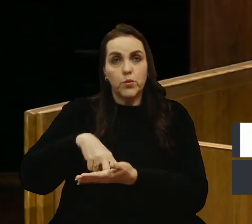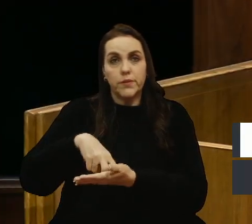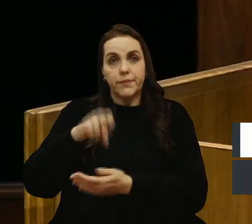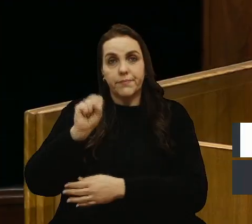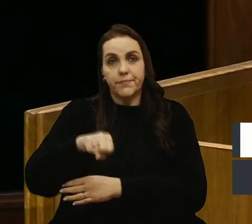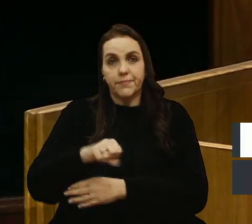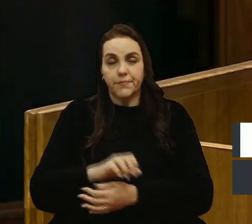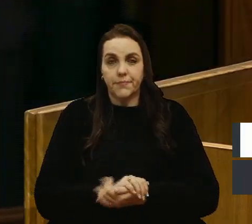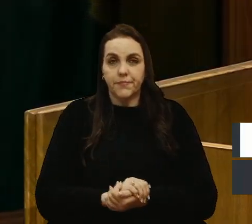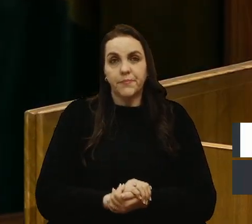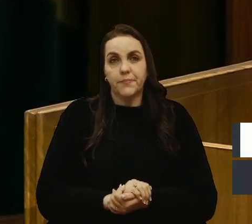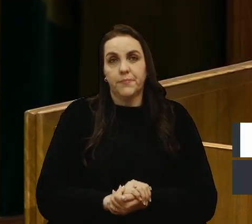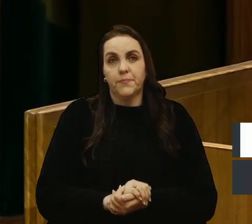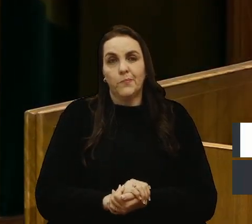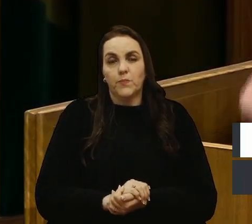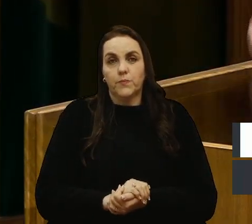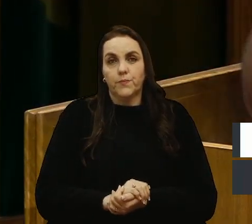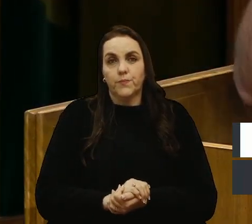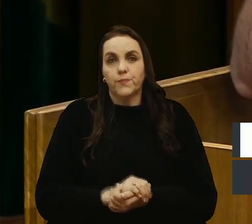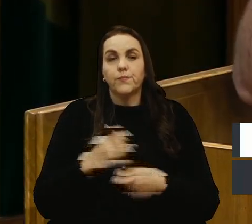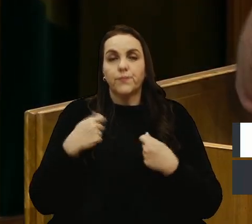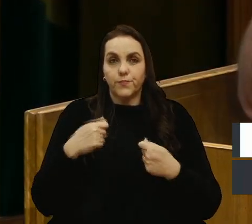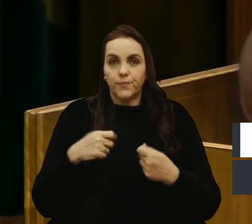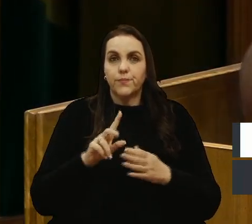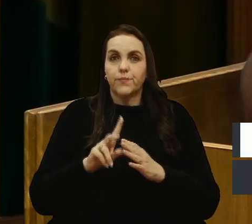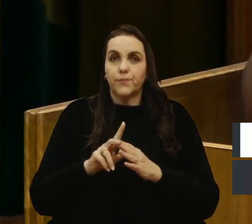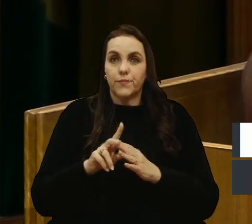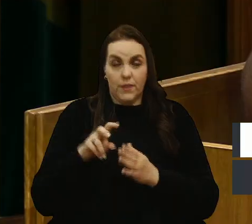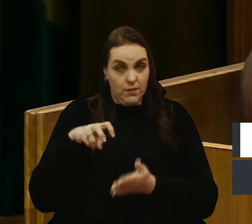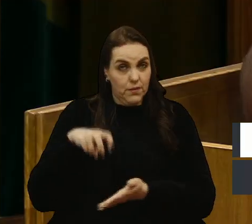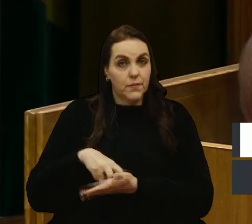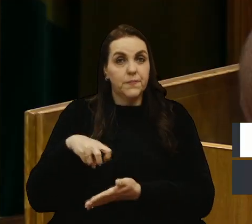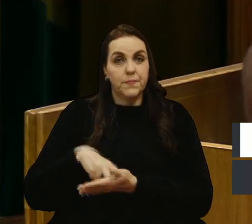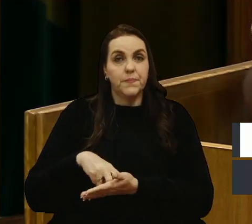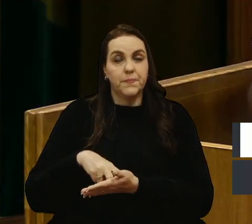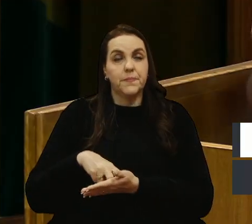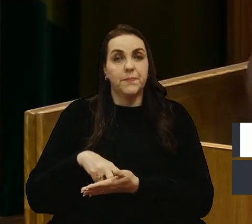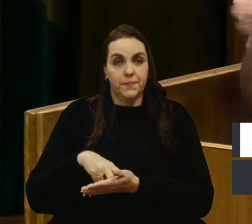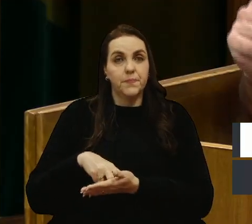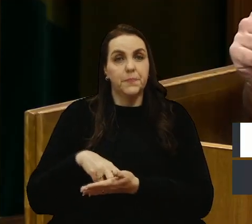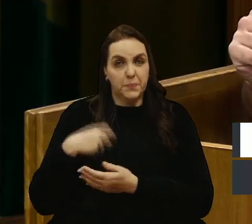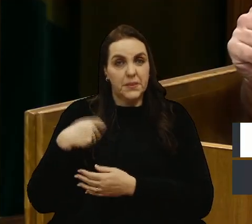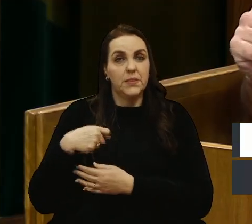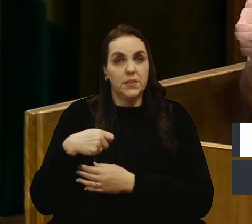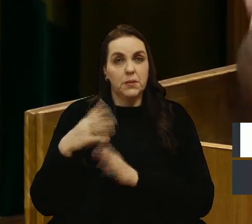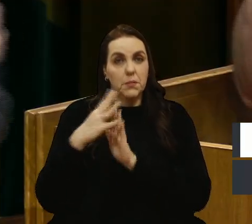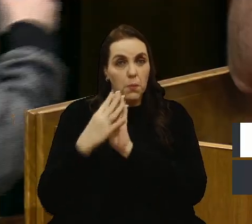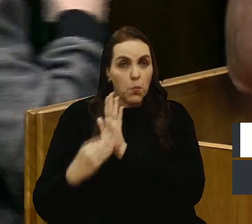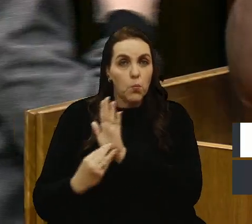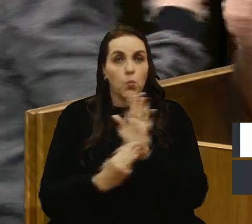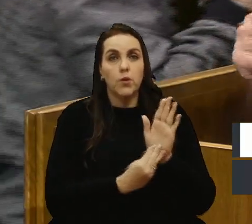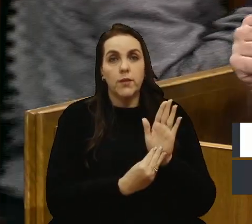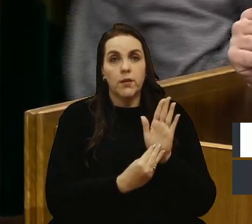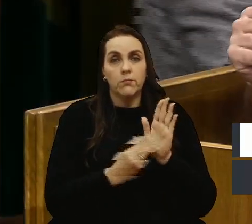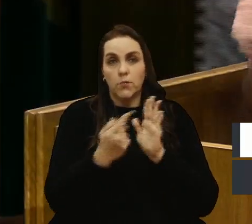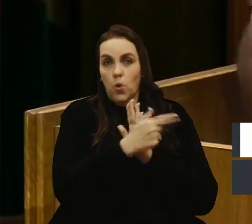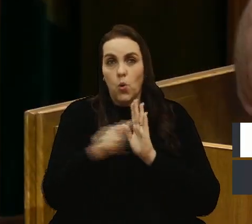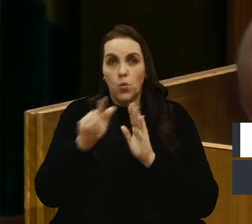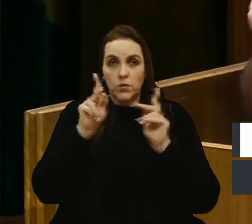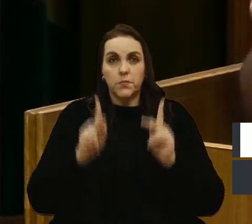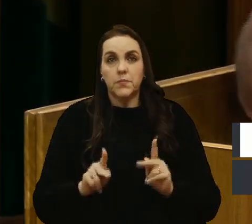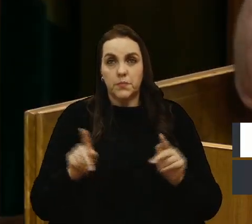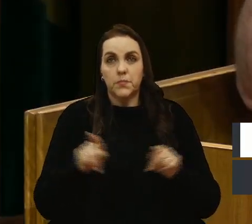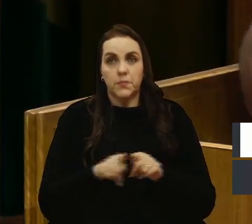aquele crime. E deve pagar caro para servir de exemplo para os outros